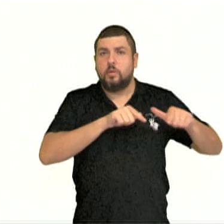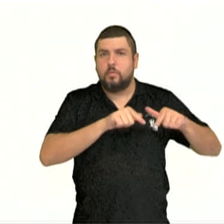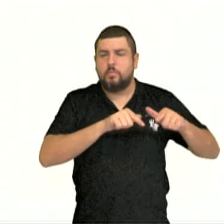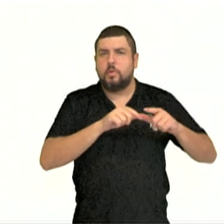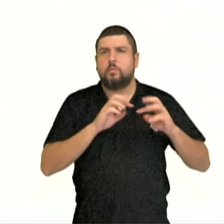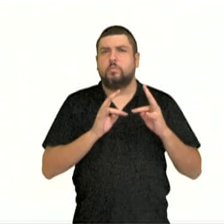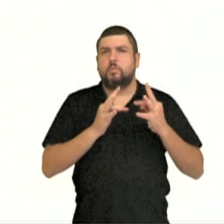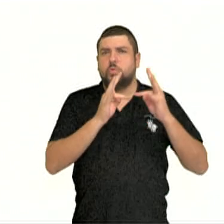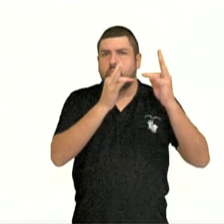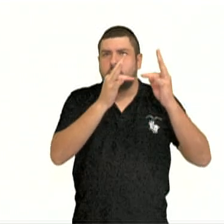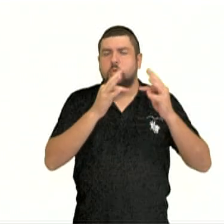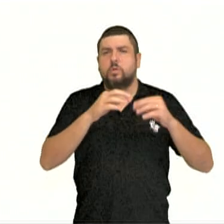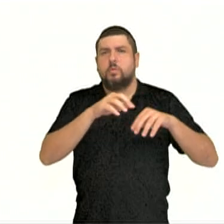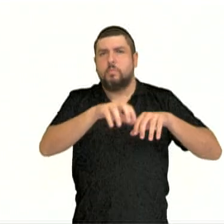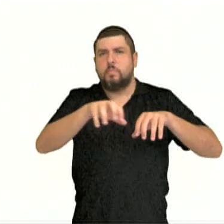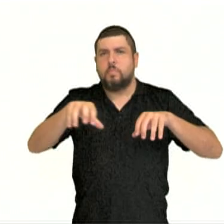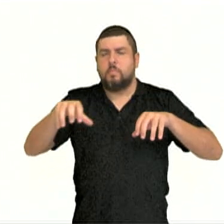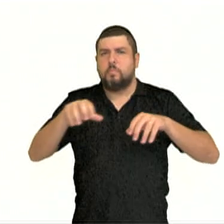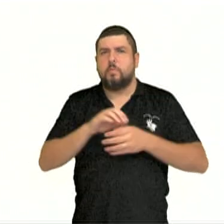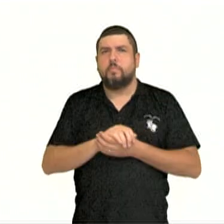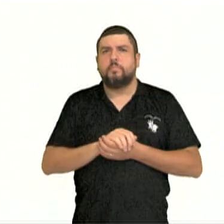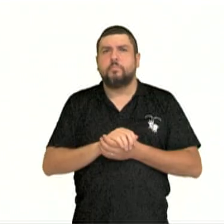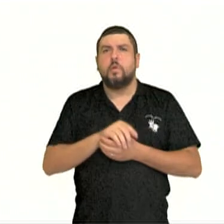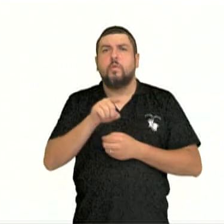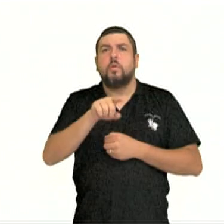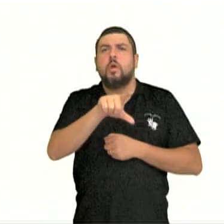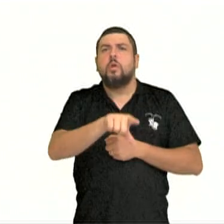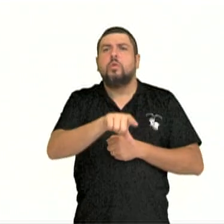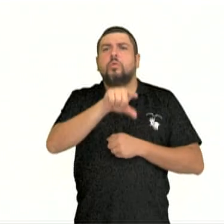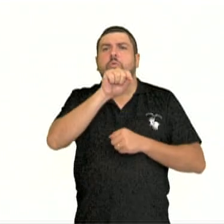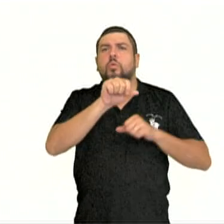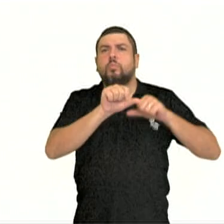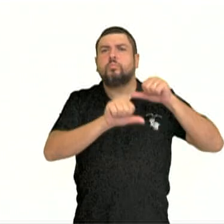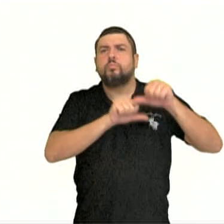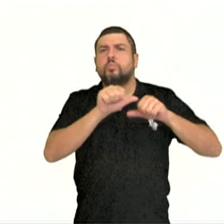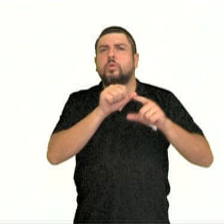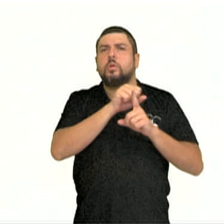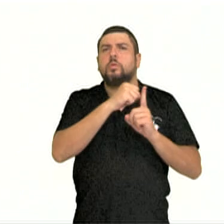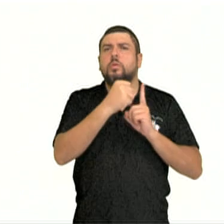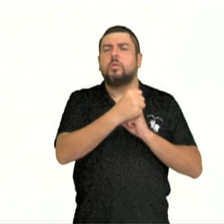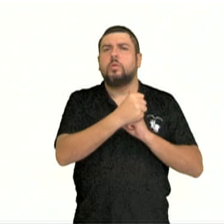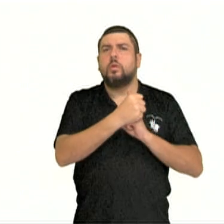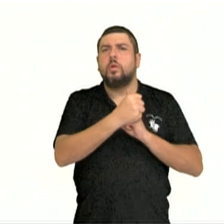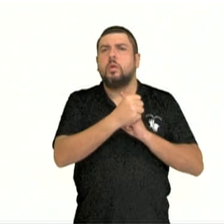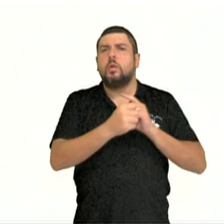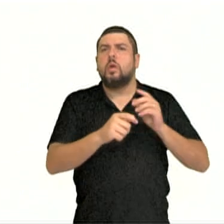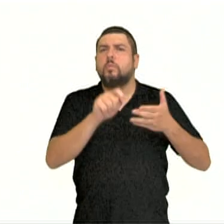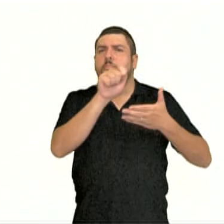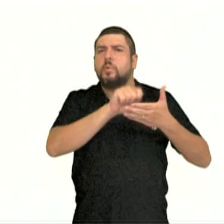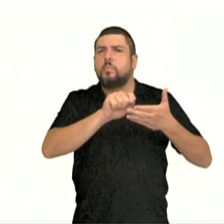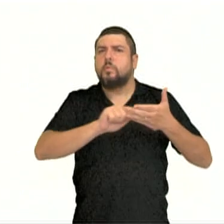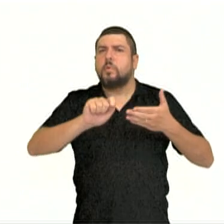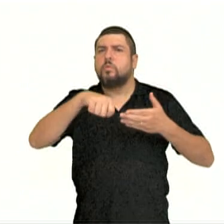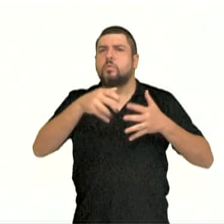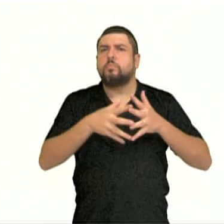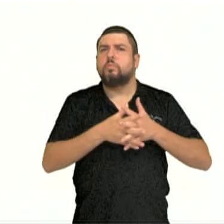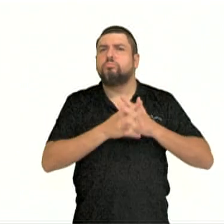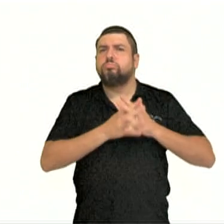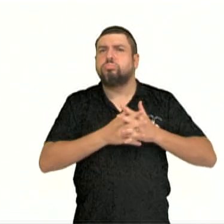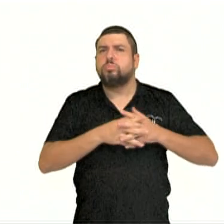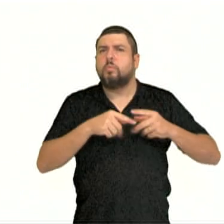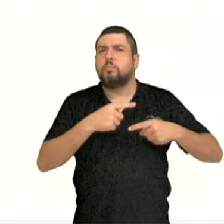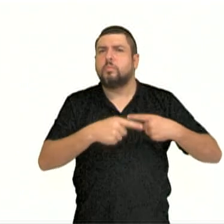etc. Escolha uma mudança social recente e aponte as contradições e problemas que vieram à